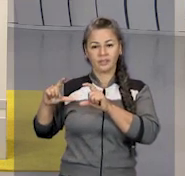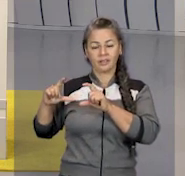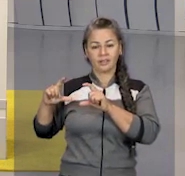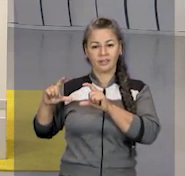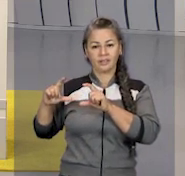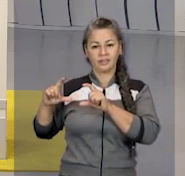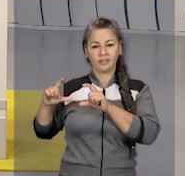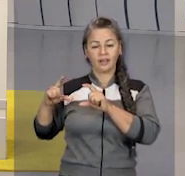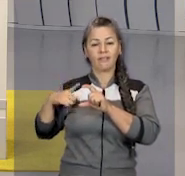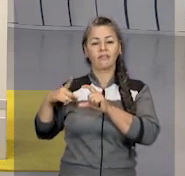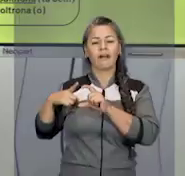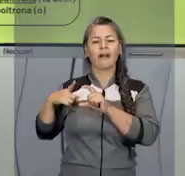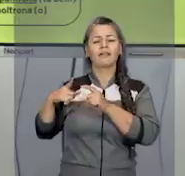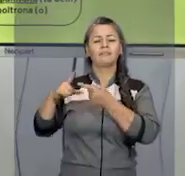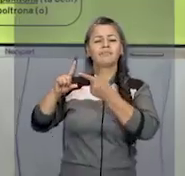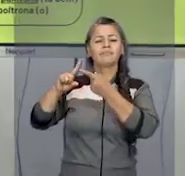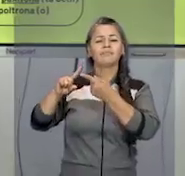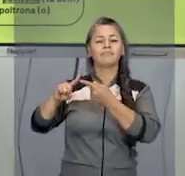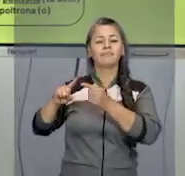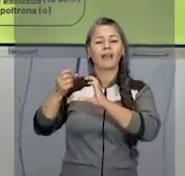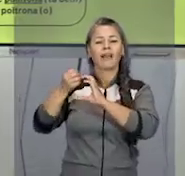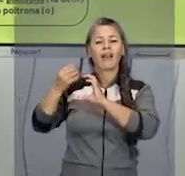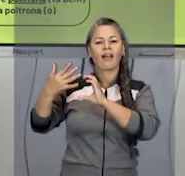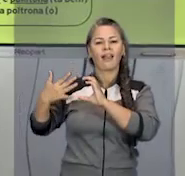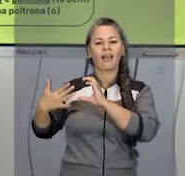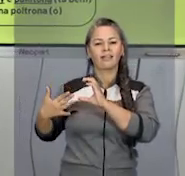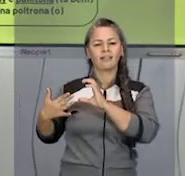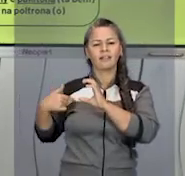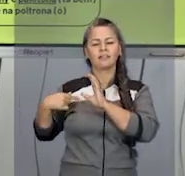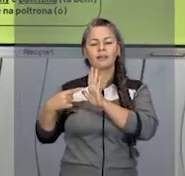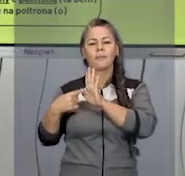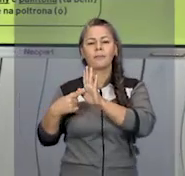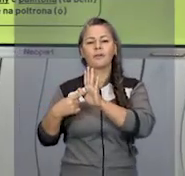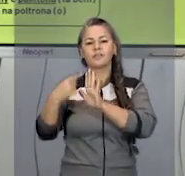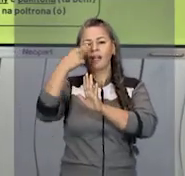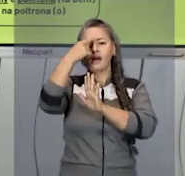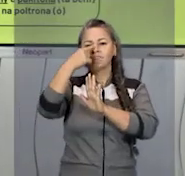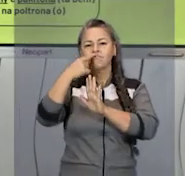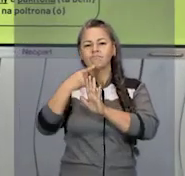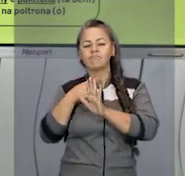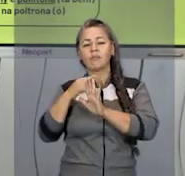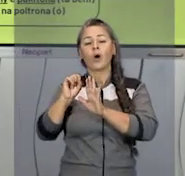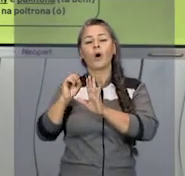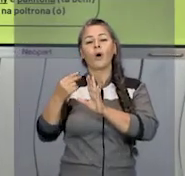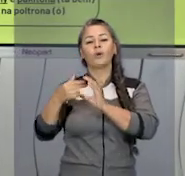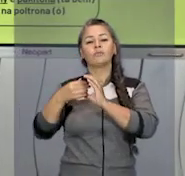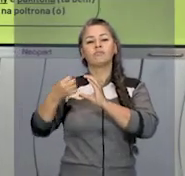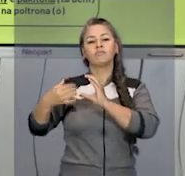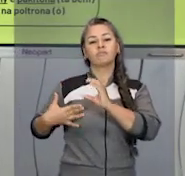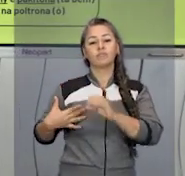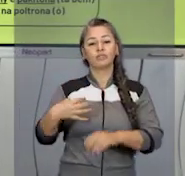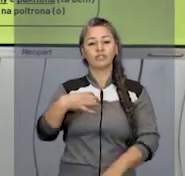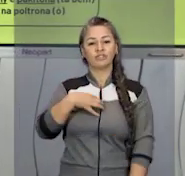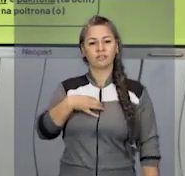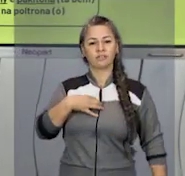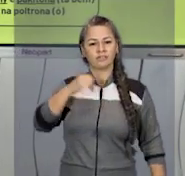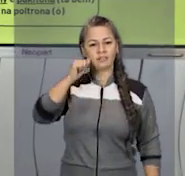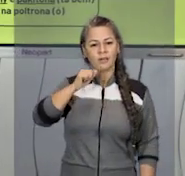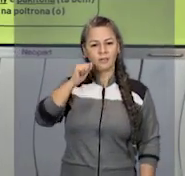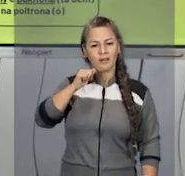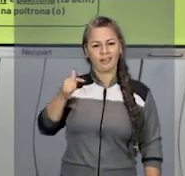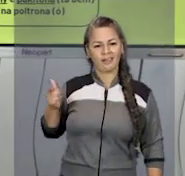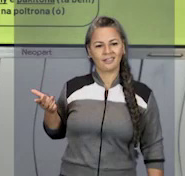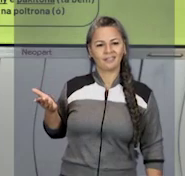descrever, vai dar detalhes, vai falar sobre a aparência ou sobre o comportamento dessa mulher amada.